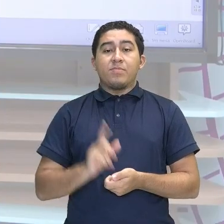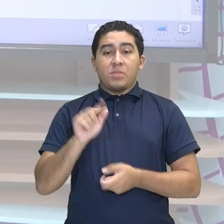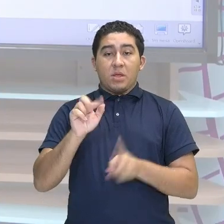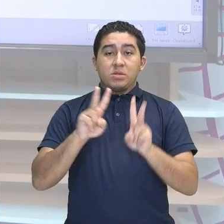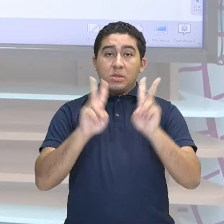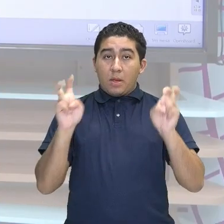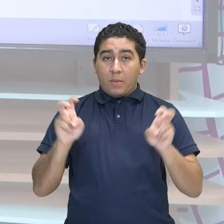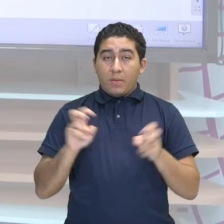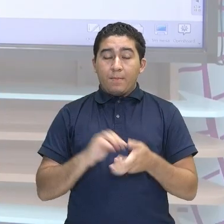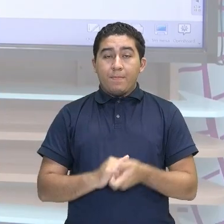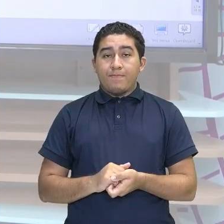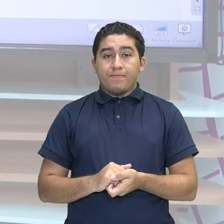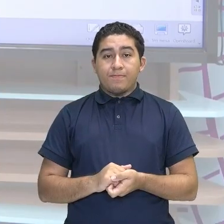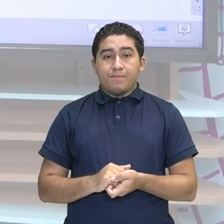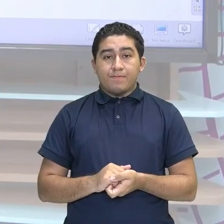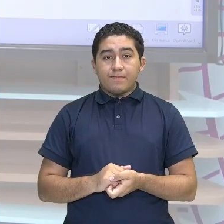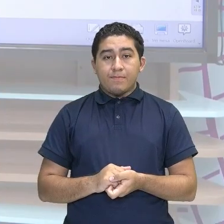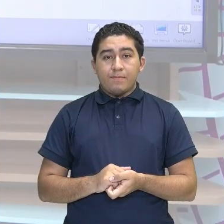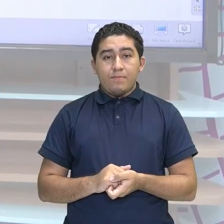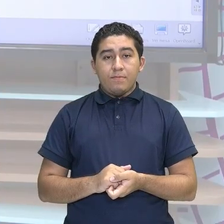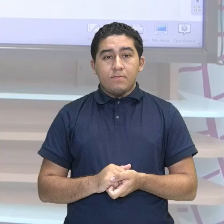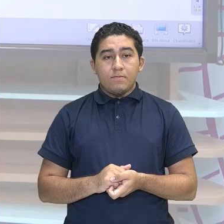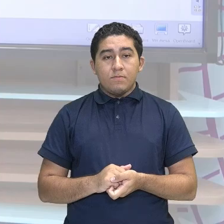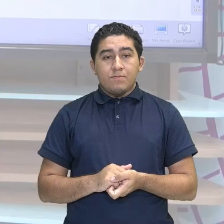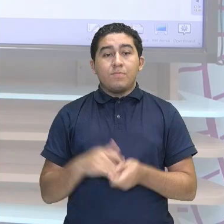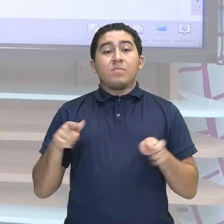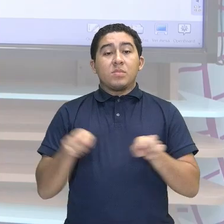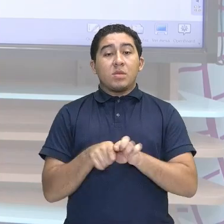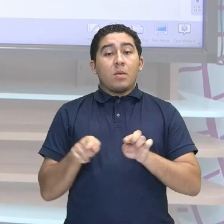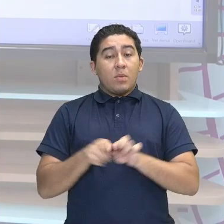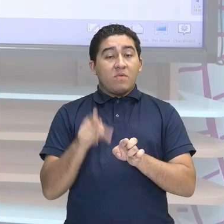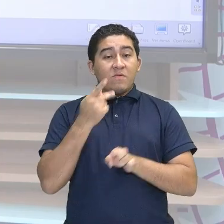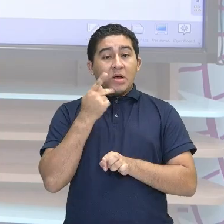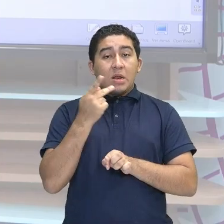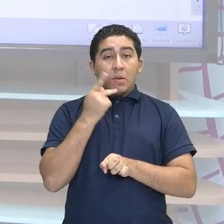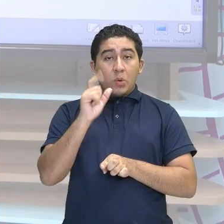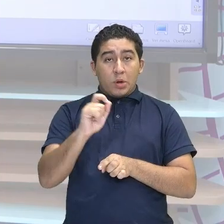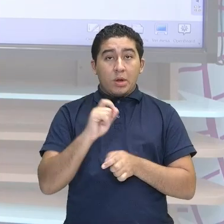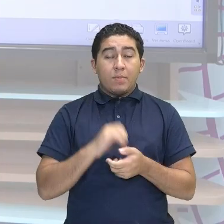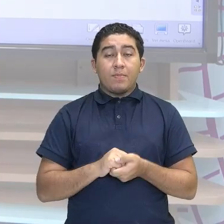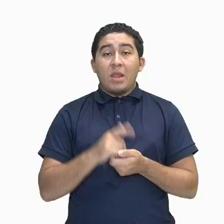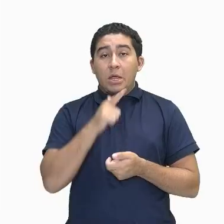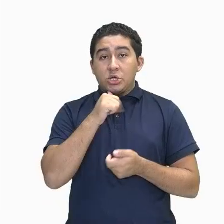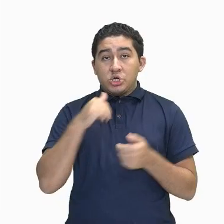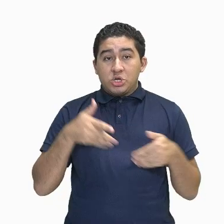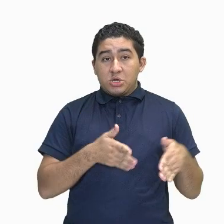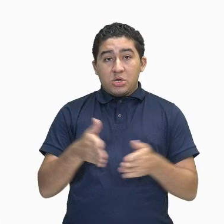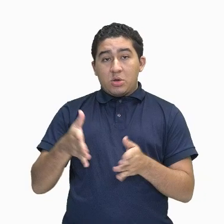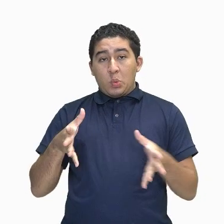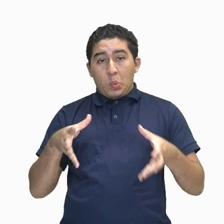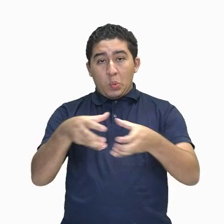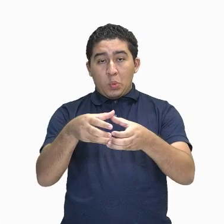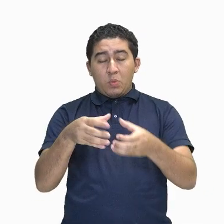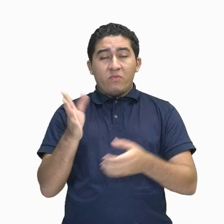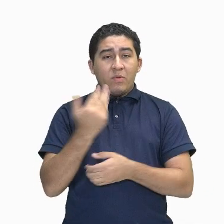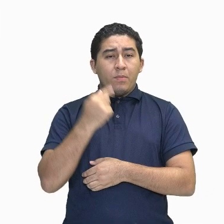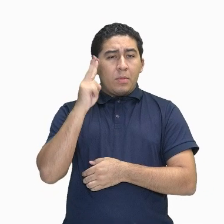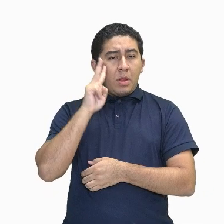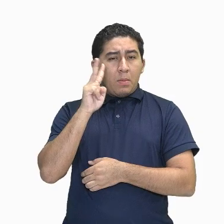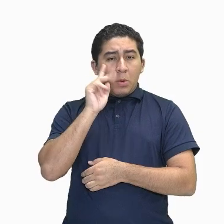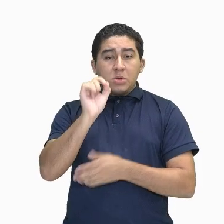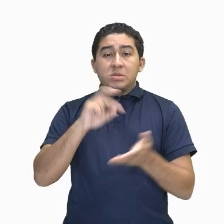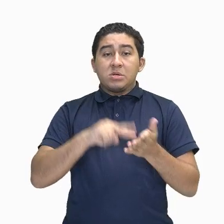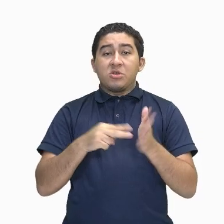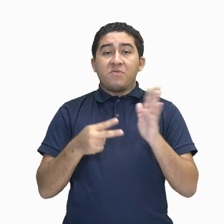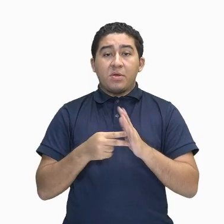uma dessas esferas, certo? E falamos também sobre bacias hidrográficas, né? Vamos relembrar o que é uma bacia